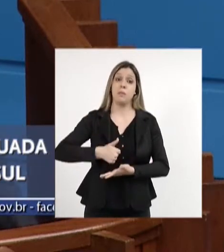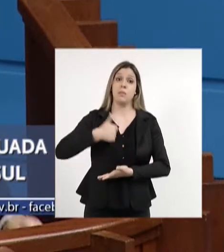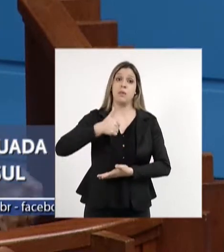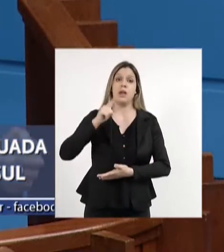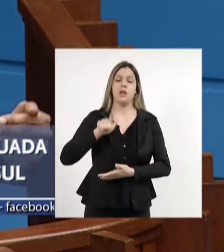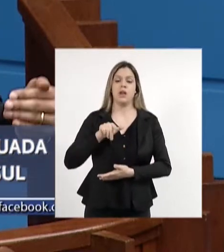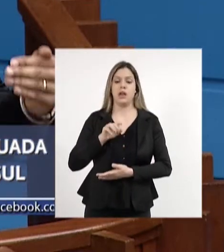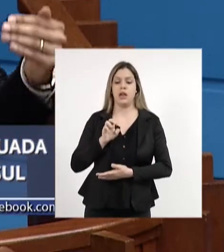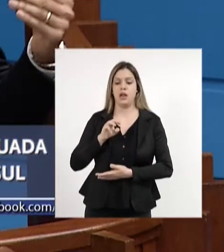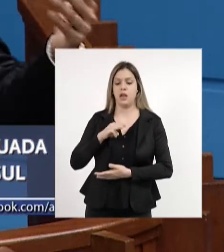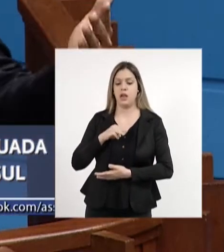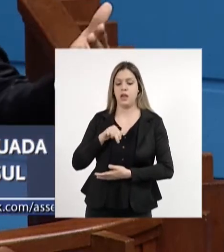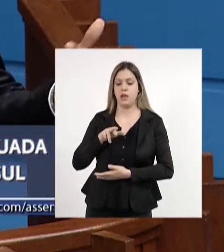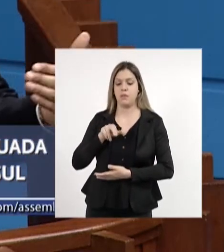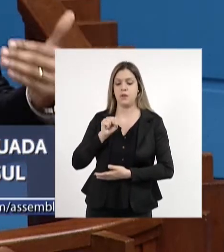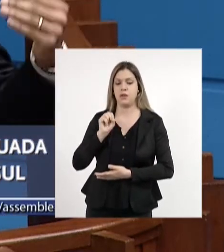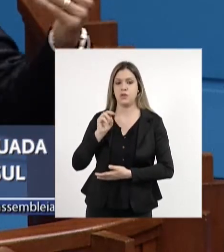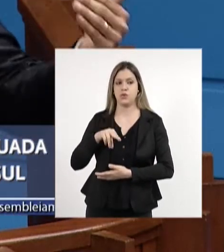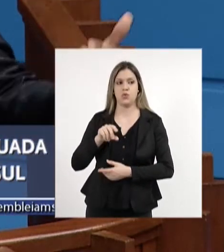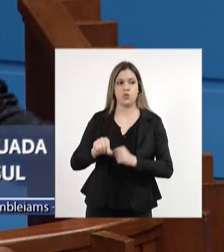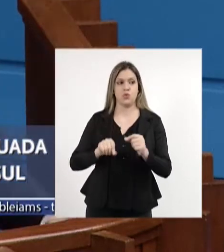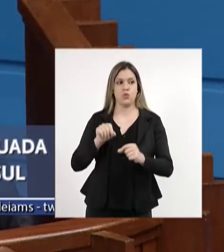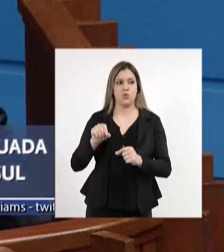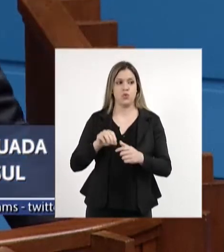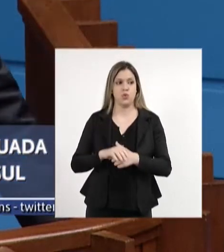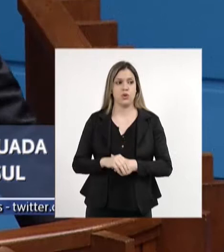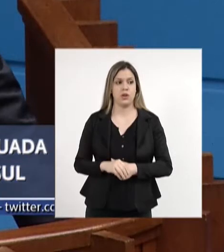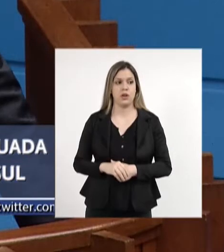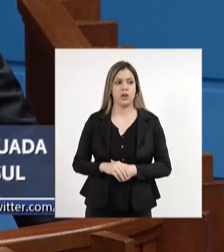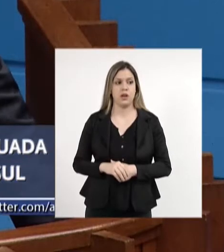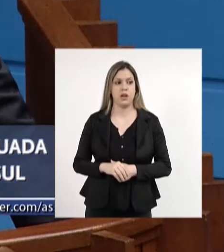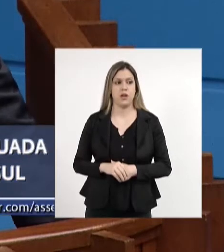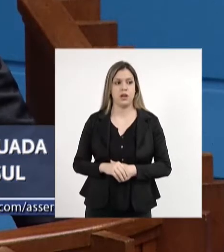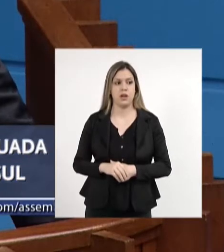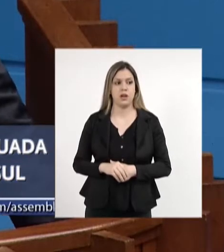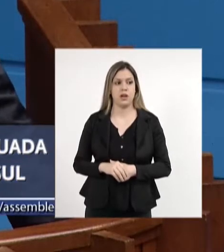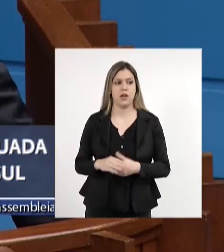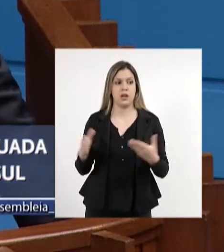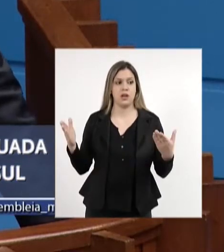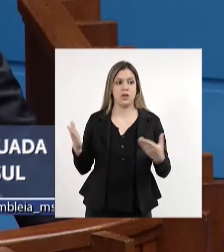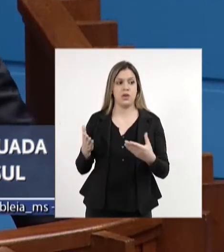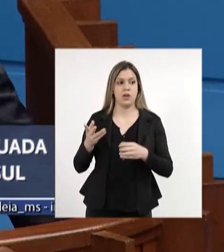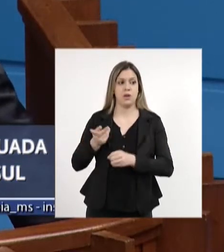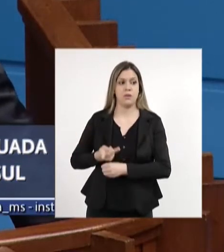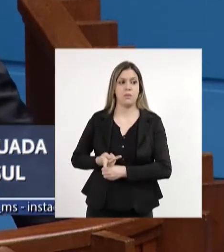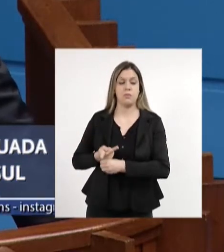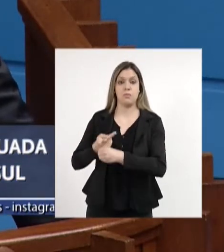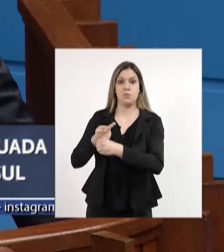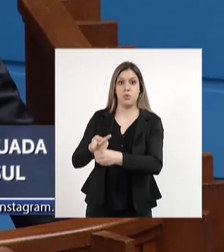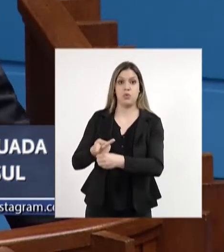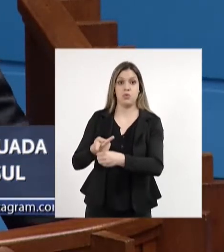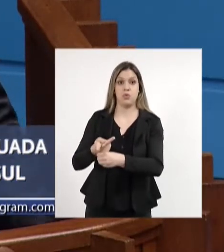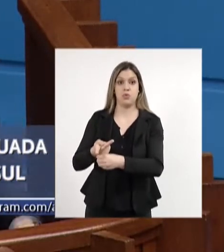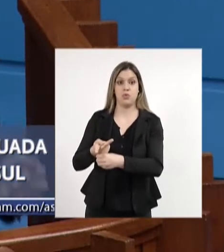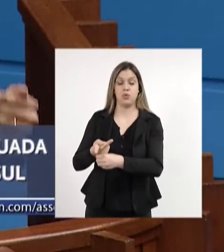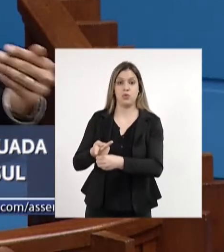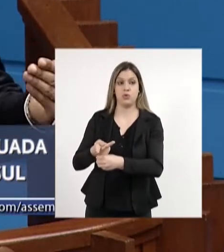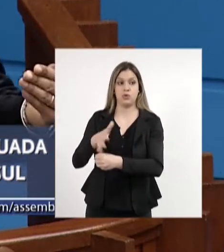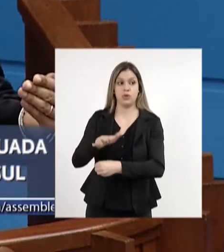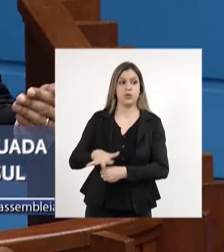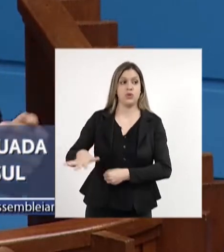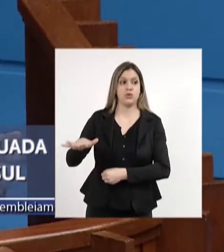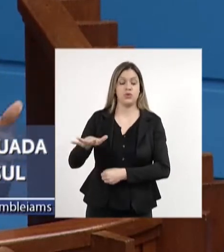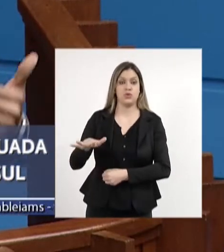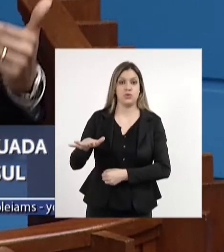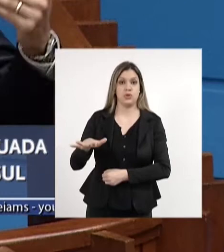Calife, que veio a se promover por merecimento para a Procuradoria Regional da República da Primeira Região. Então,